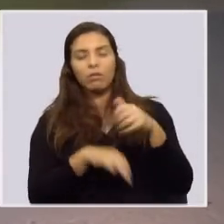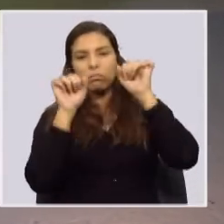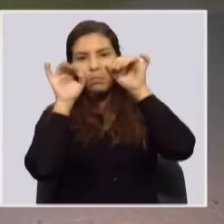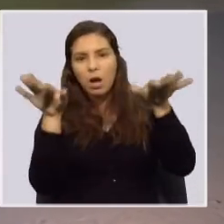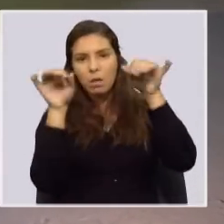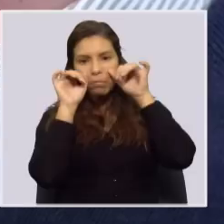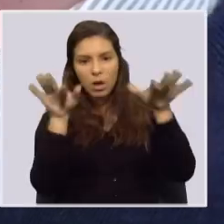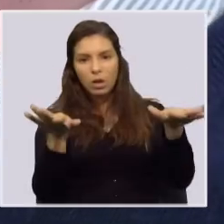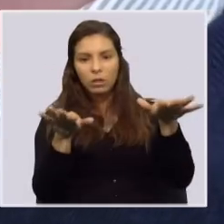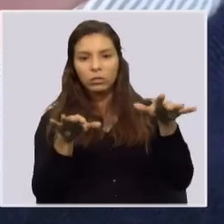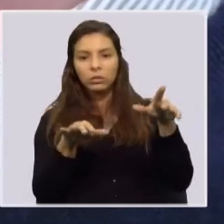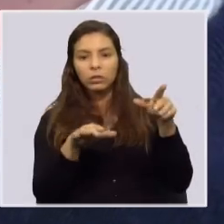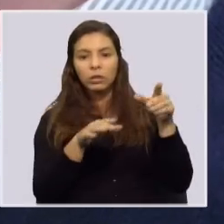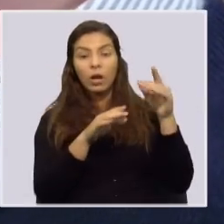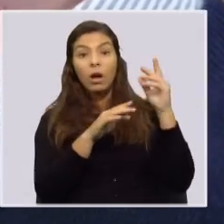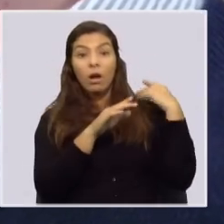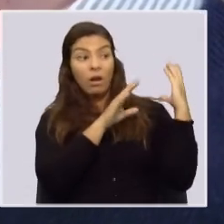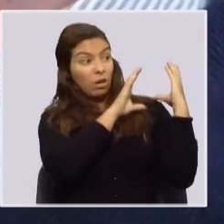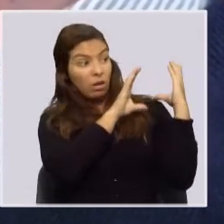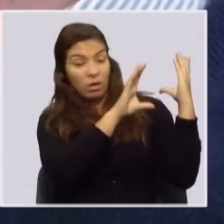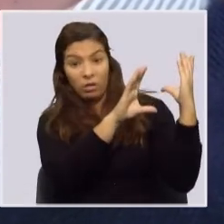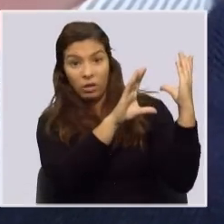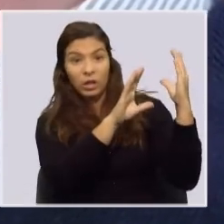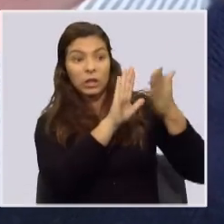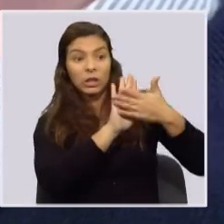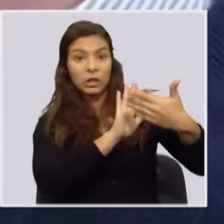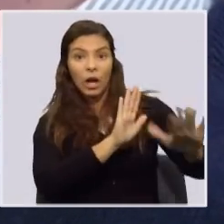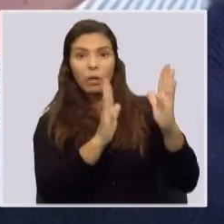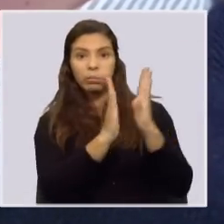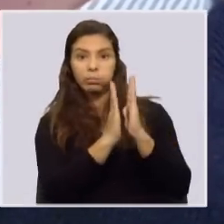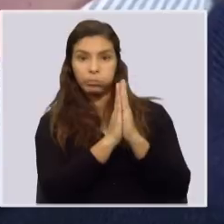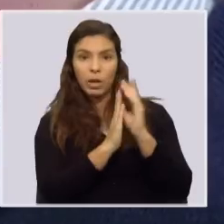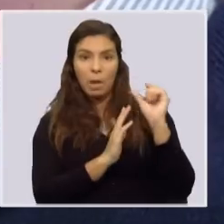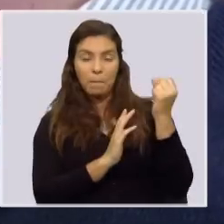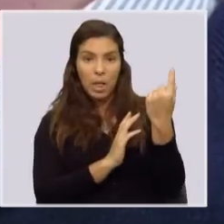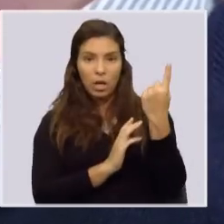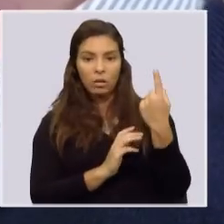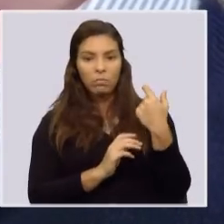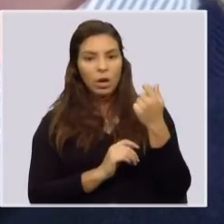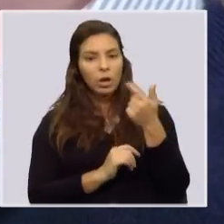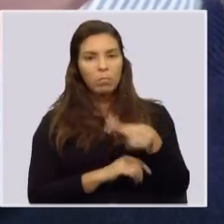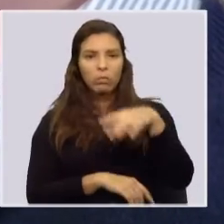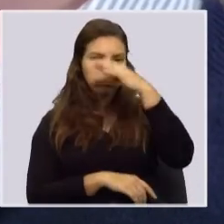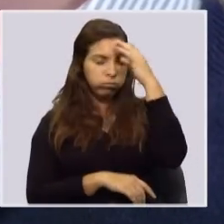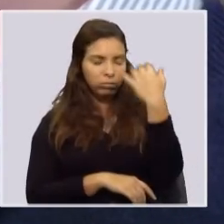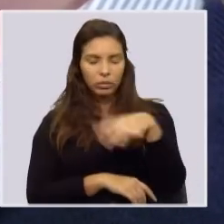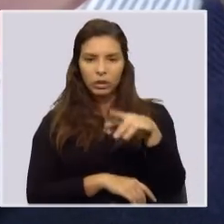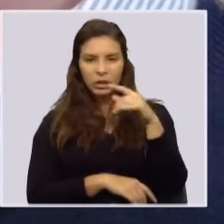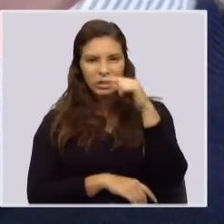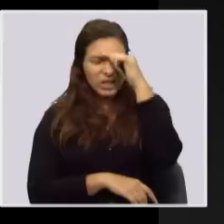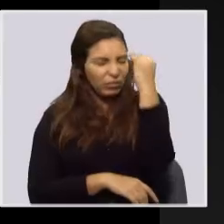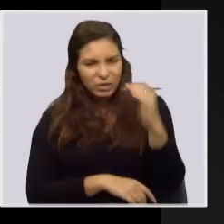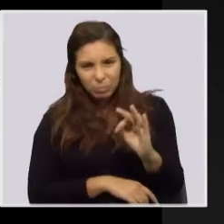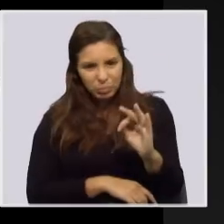dos Jerónimos, ao som do Homem do Leme, e que foi muito duro. Toda a gente começou a chorar e depois tive a